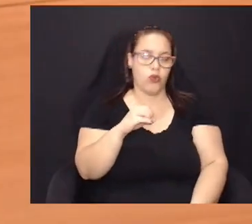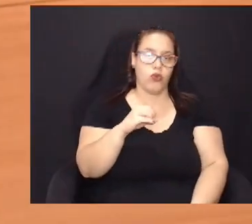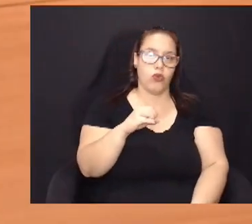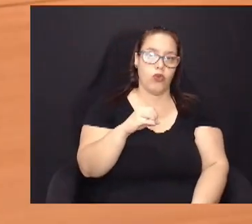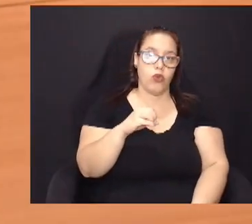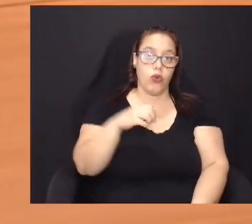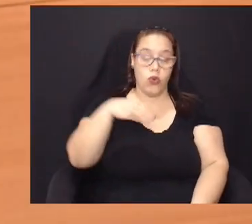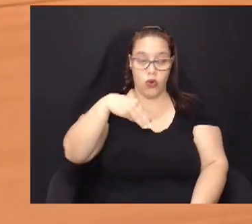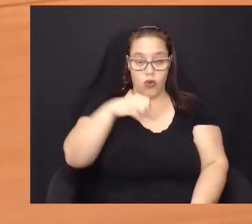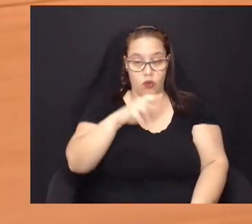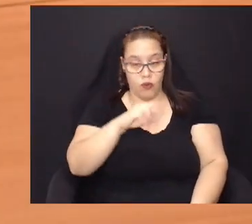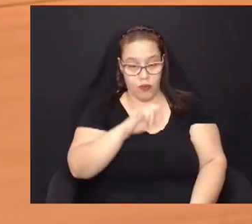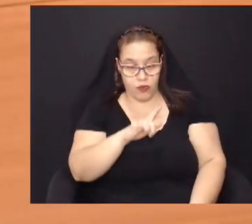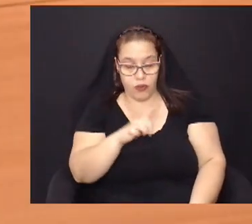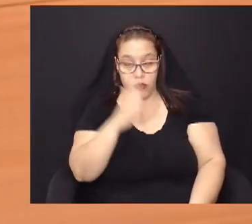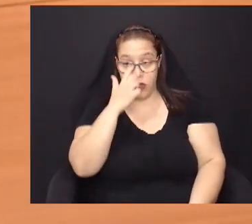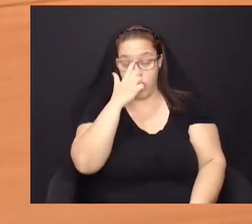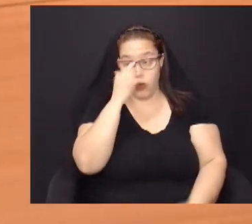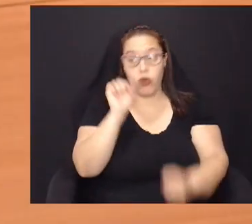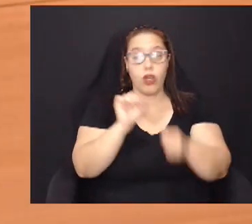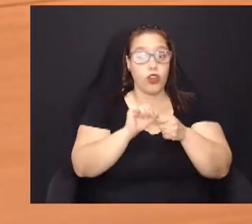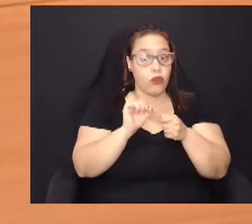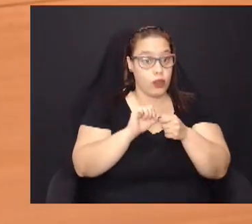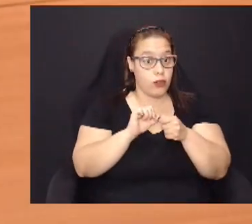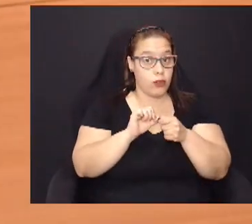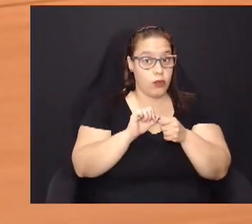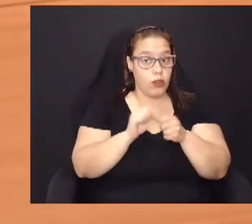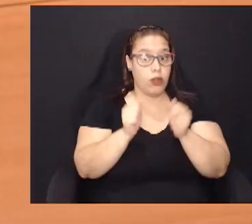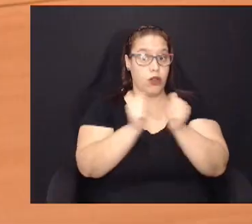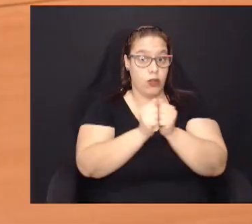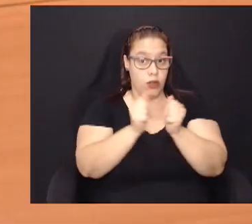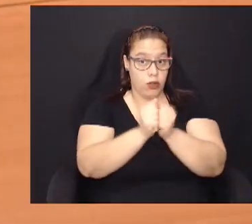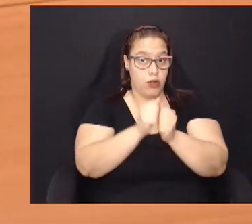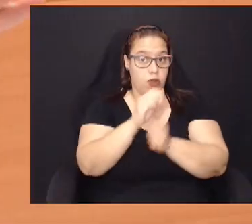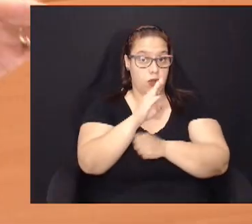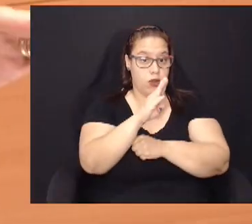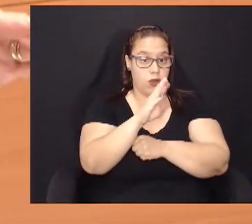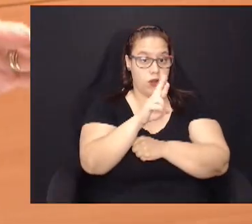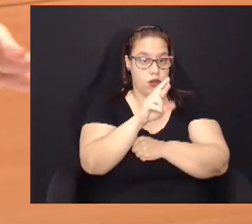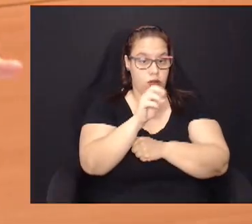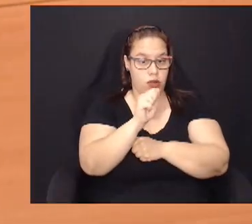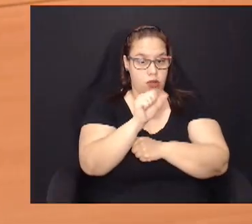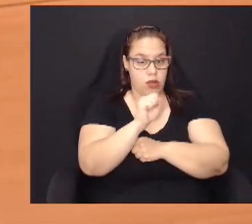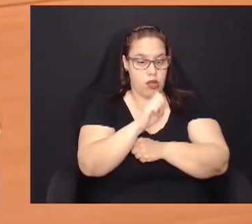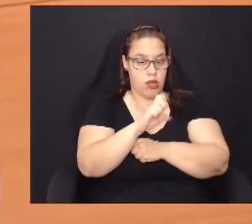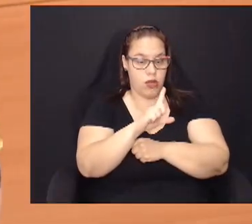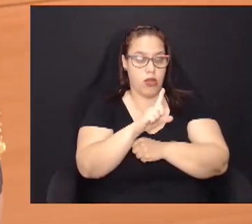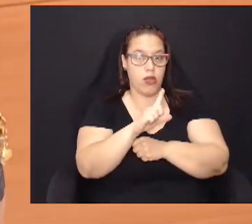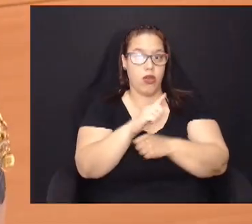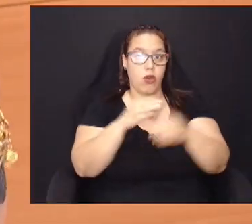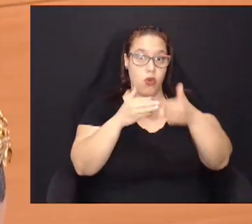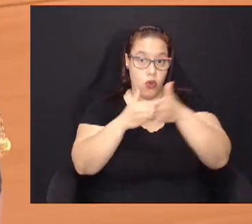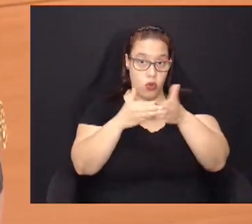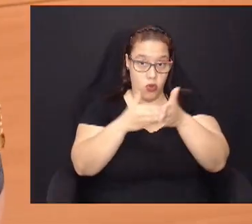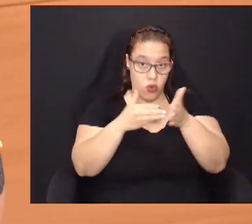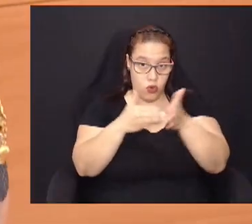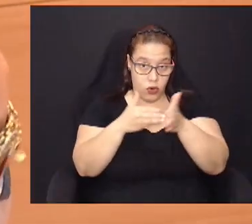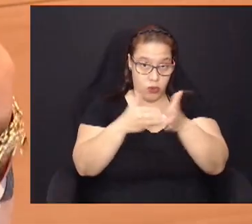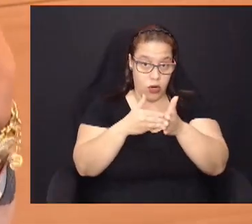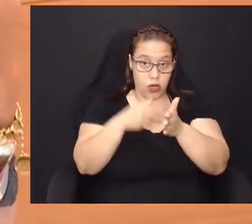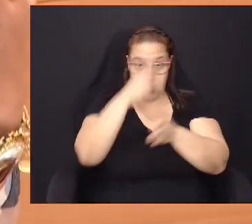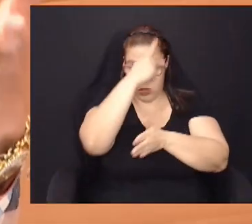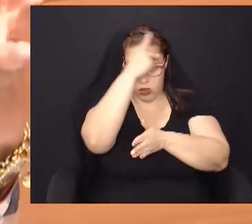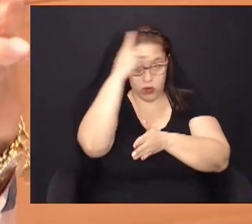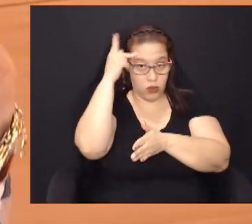descritivo. Então, o que nós fizemos? Junto com a Abrazel, definimos um limite de pessoas que estão nesses estabelecimentos, que